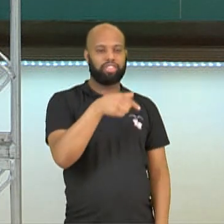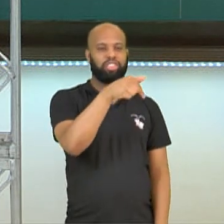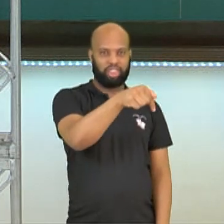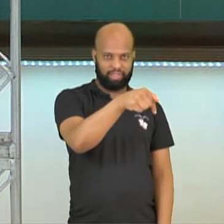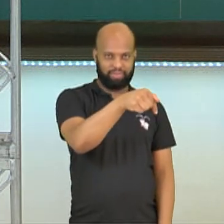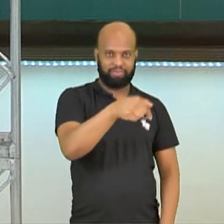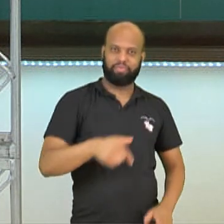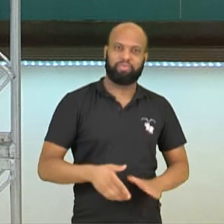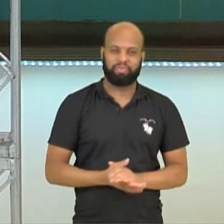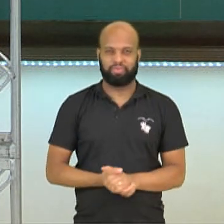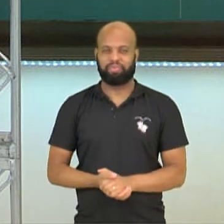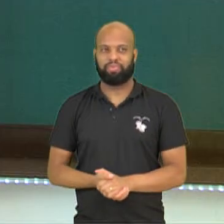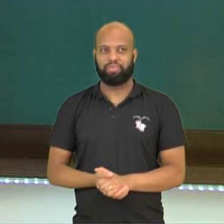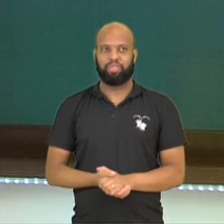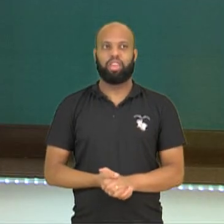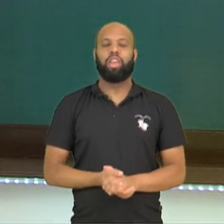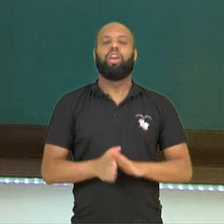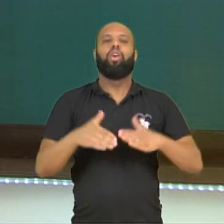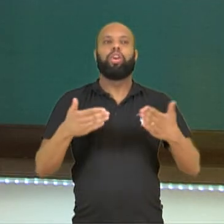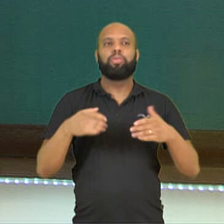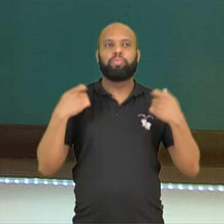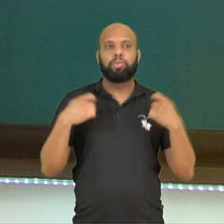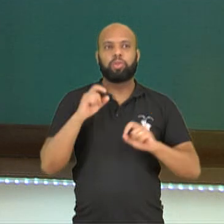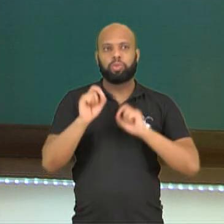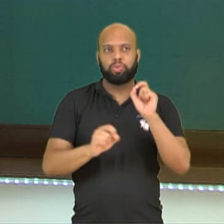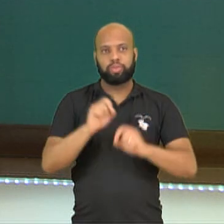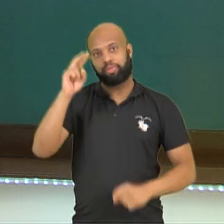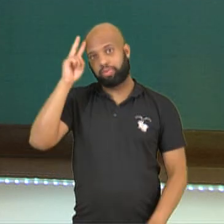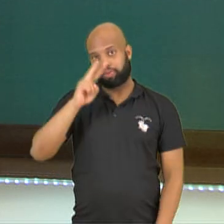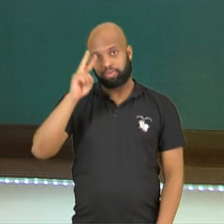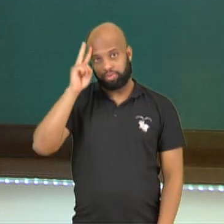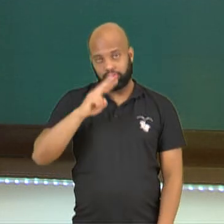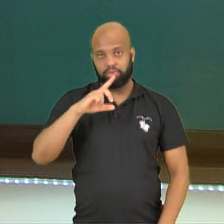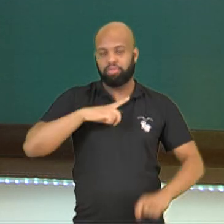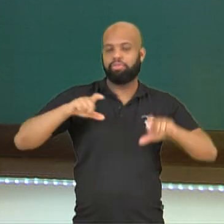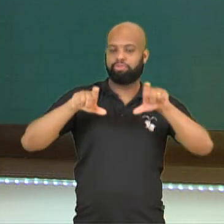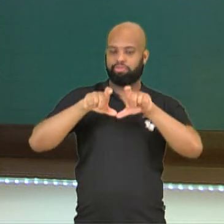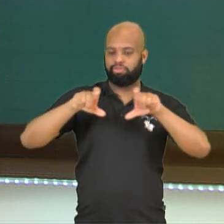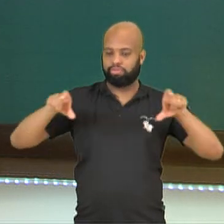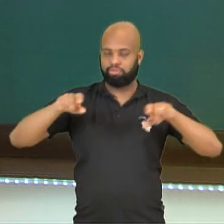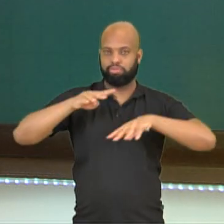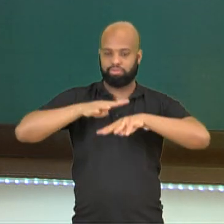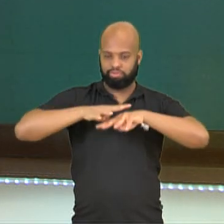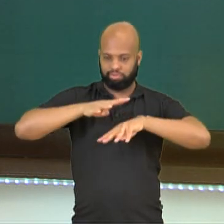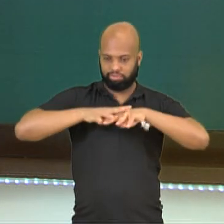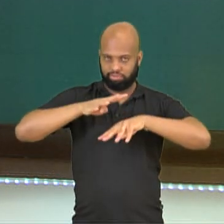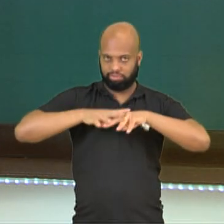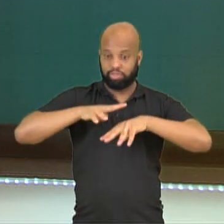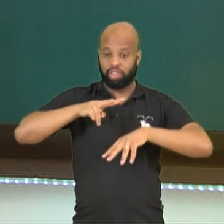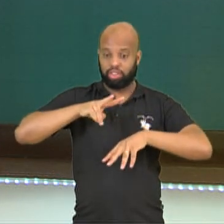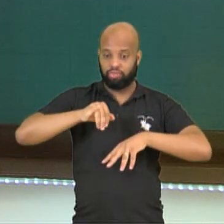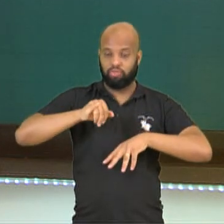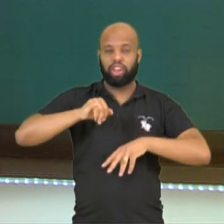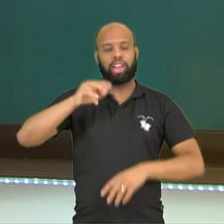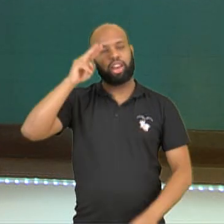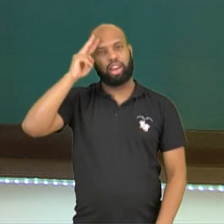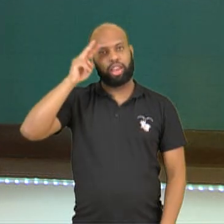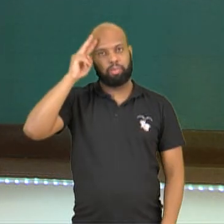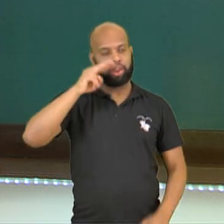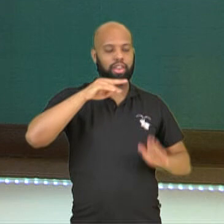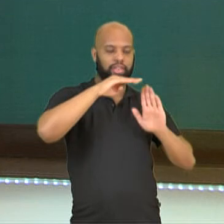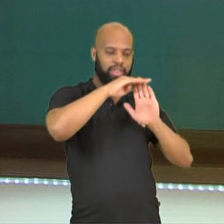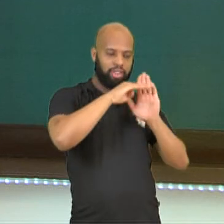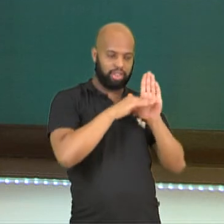então, tá bom? Então nós precisamos, gente, relembrar essas expressões, relembrar as propriedades